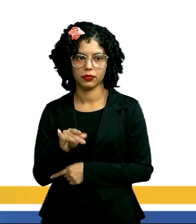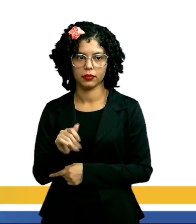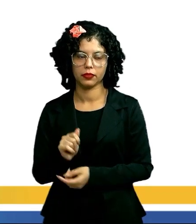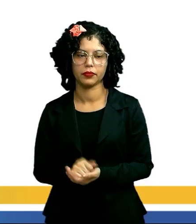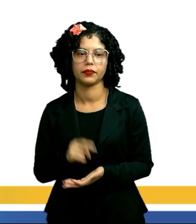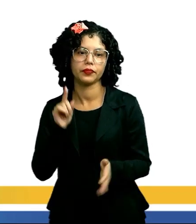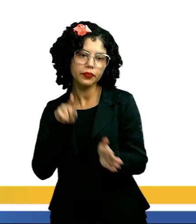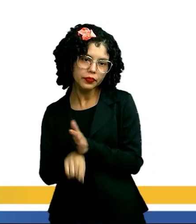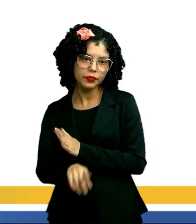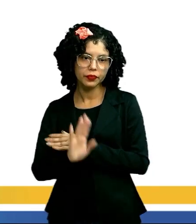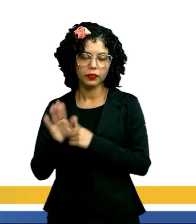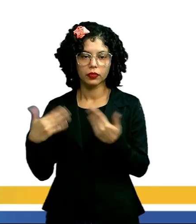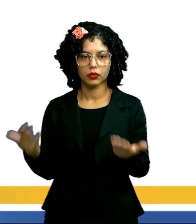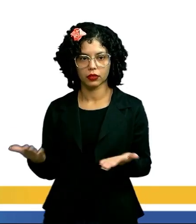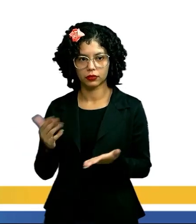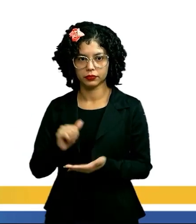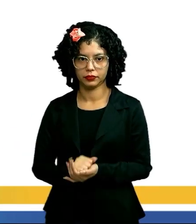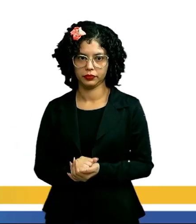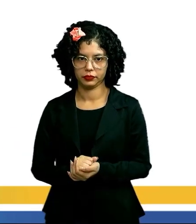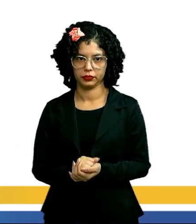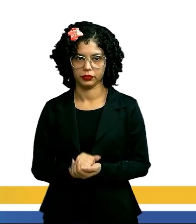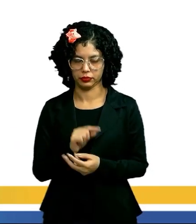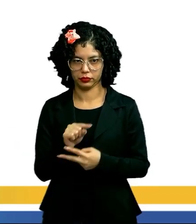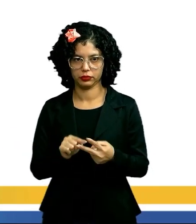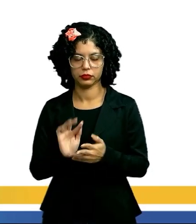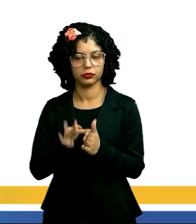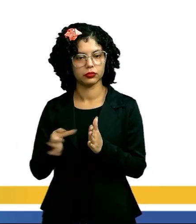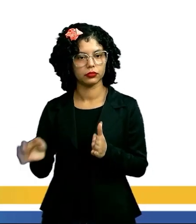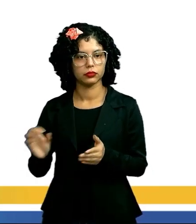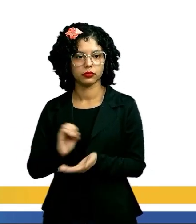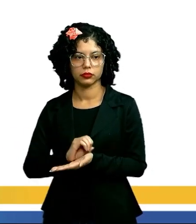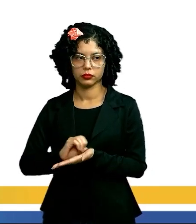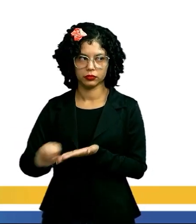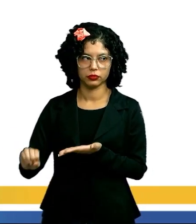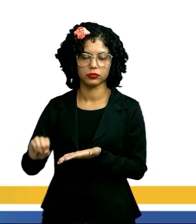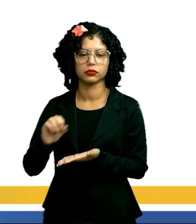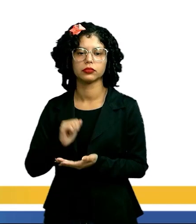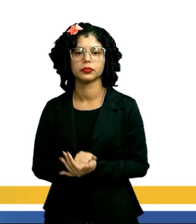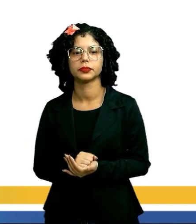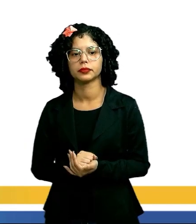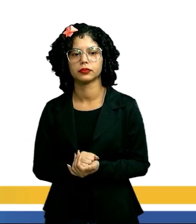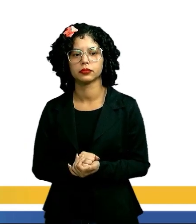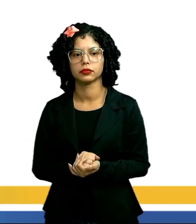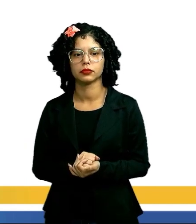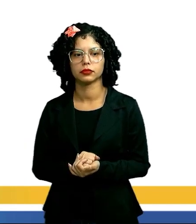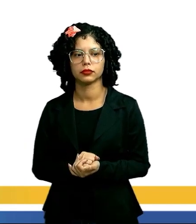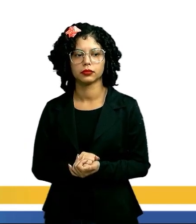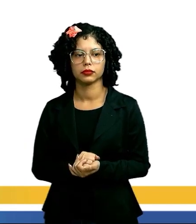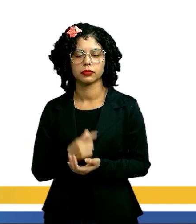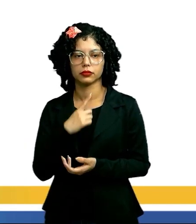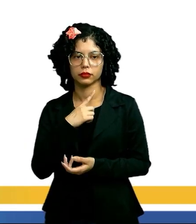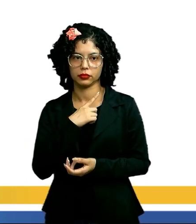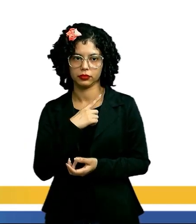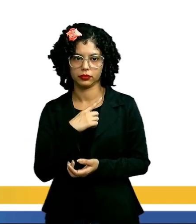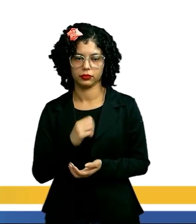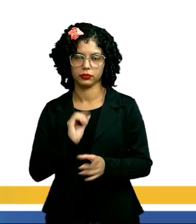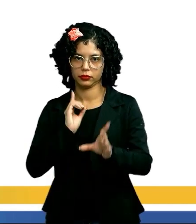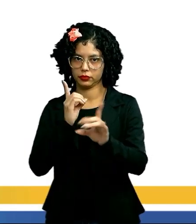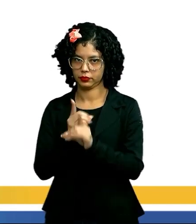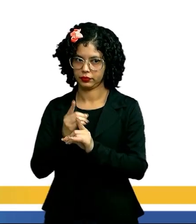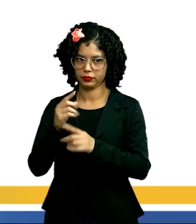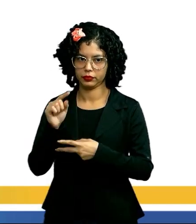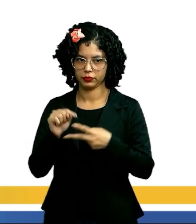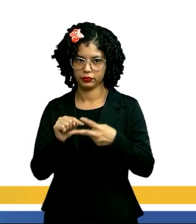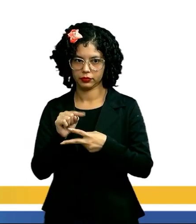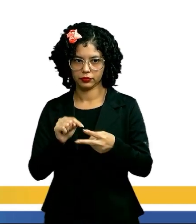aí a questão quer saber da gente qual das funções orgânicas são encontradas